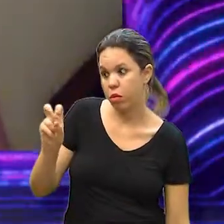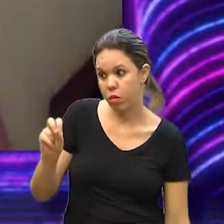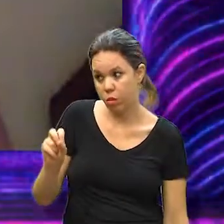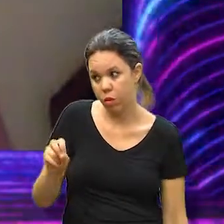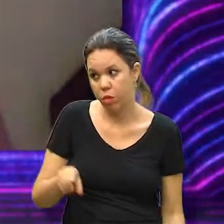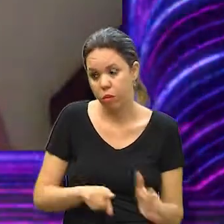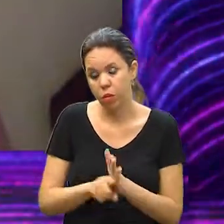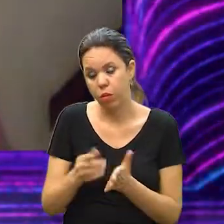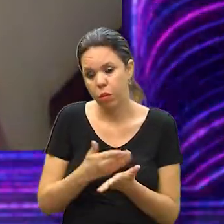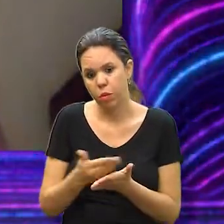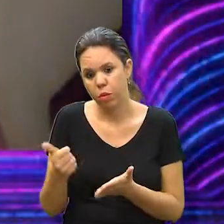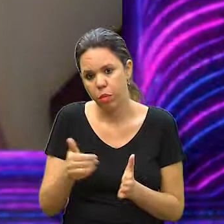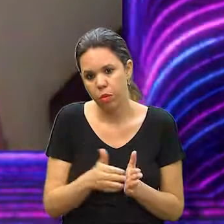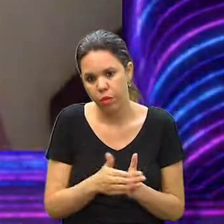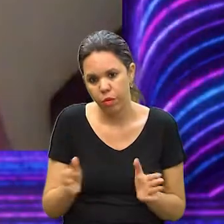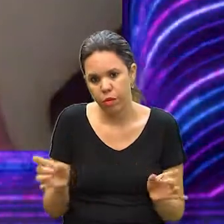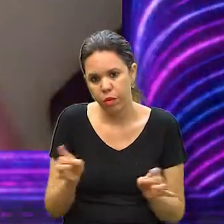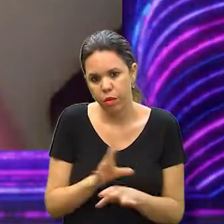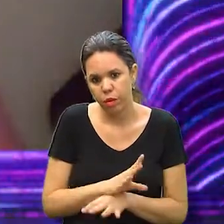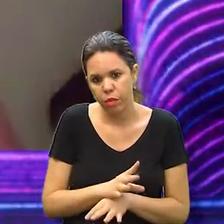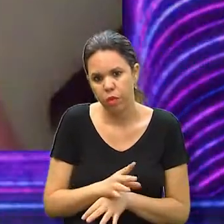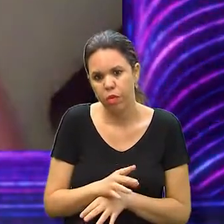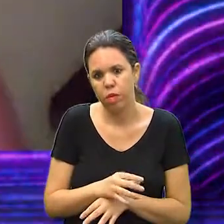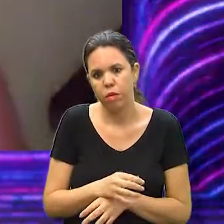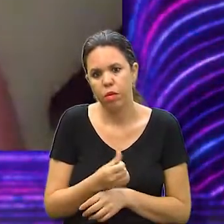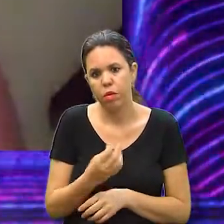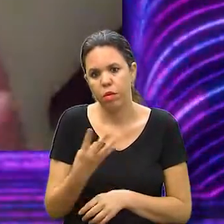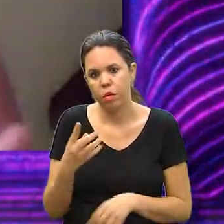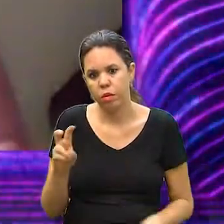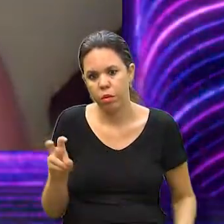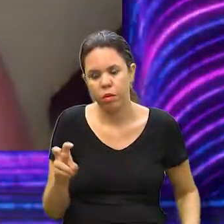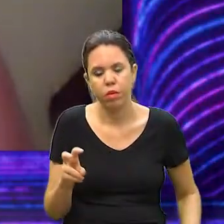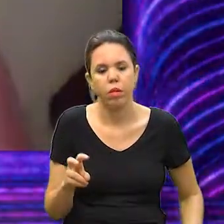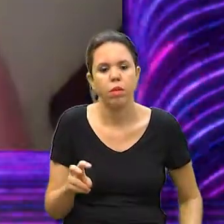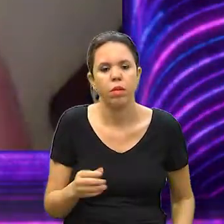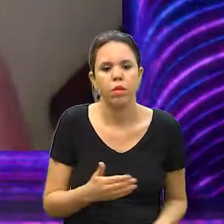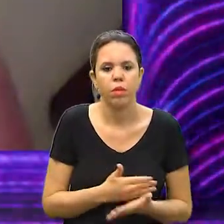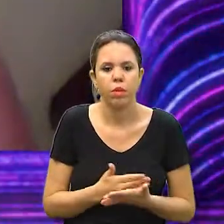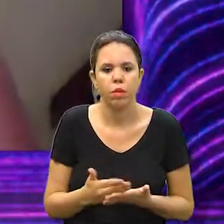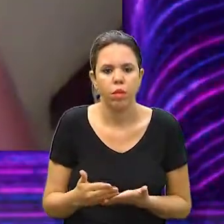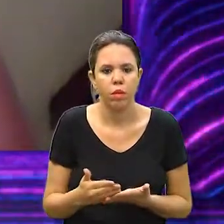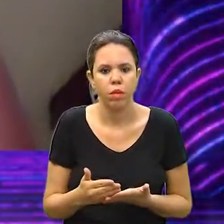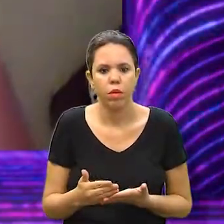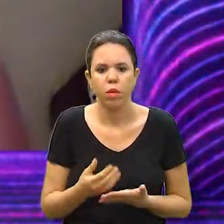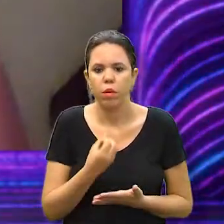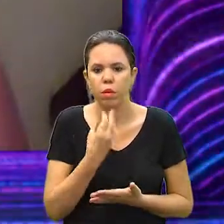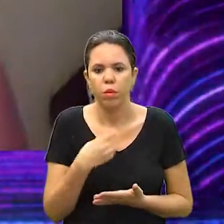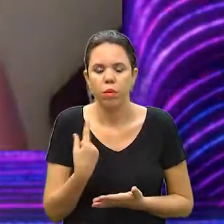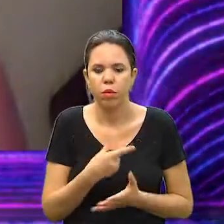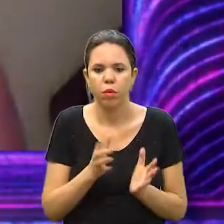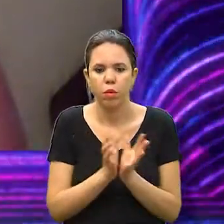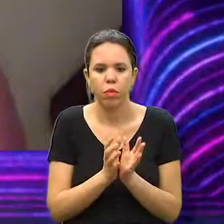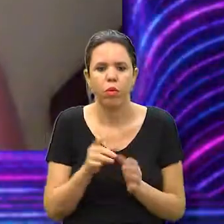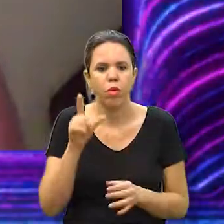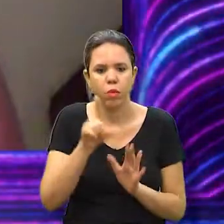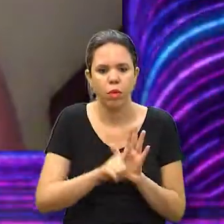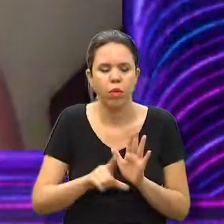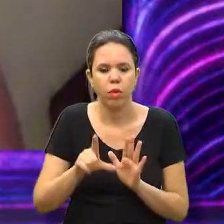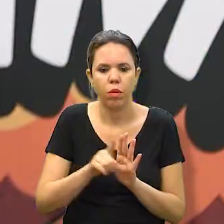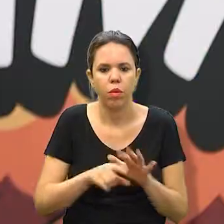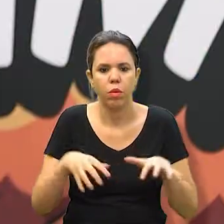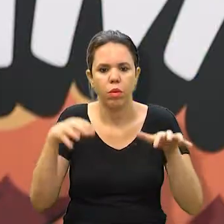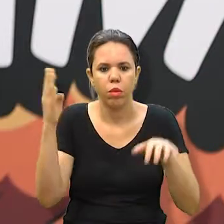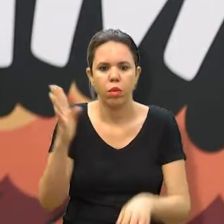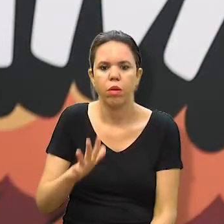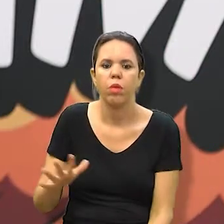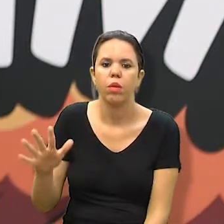pesquisa começou a primeira fase até 1945. Então, assim, é um começo muito bom para a nossa literatura de terror